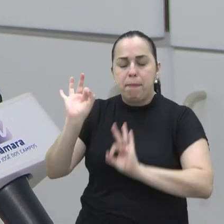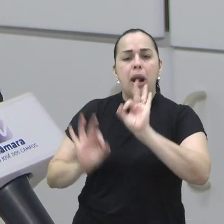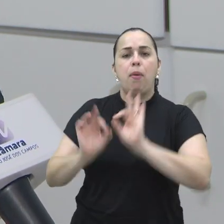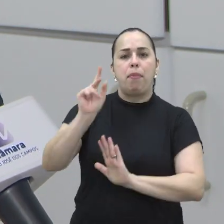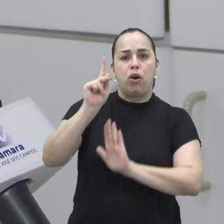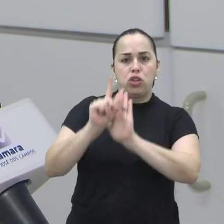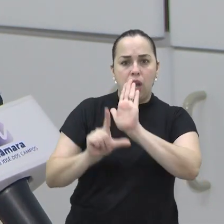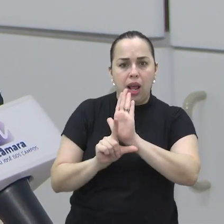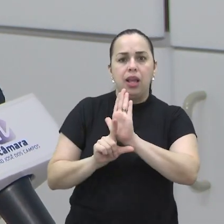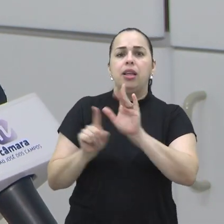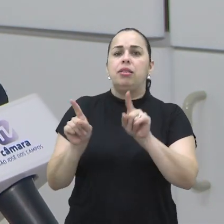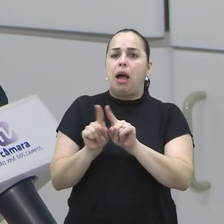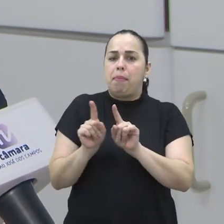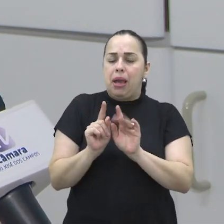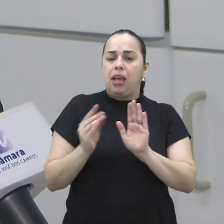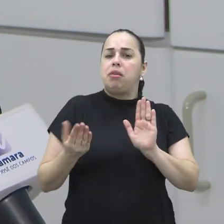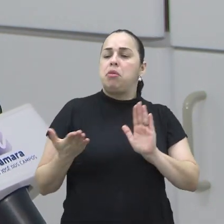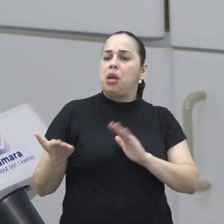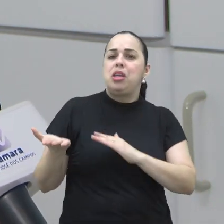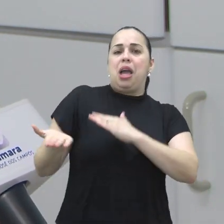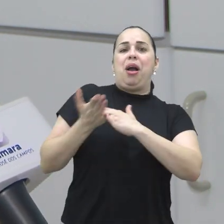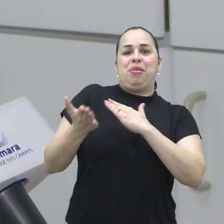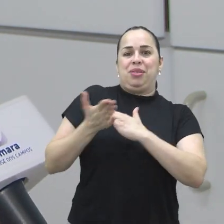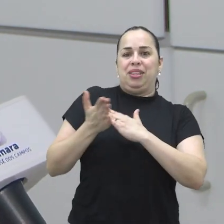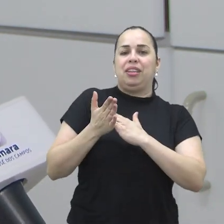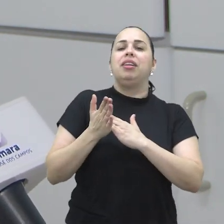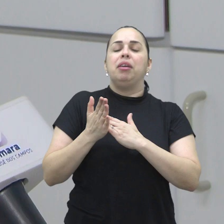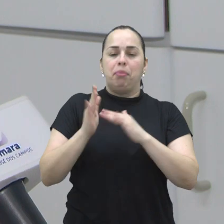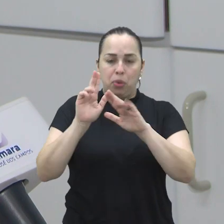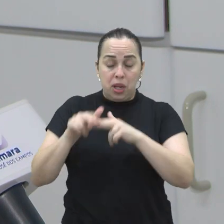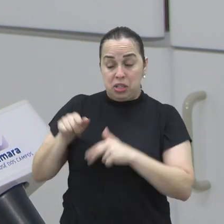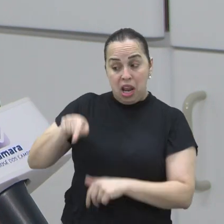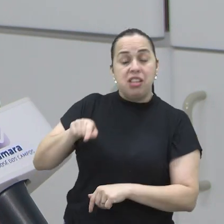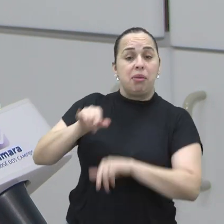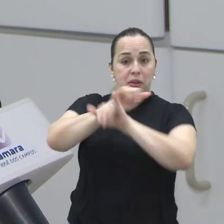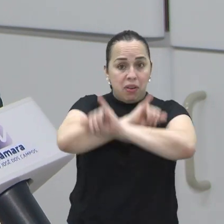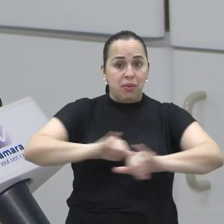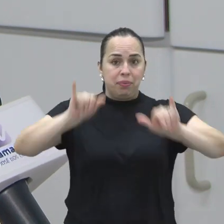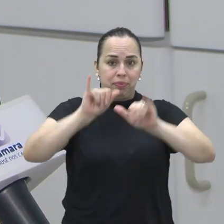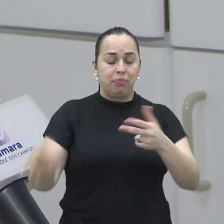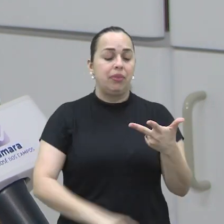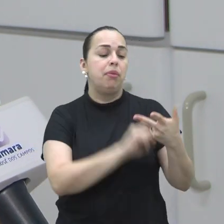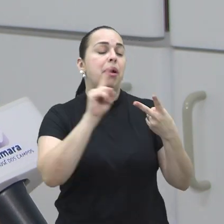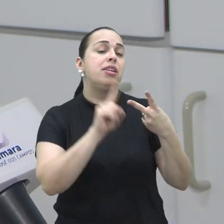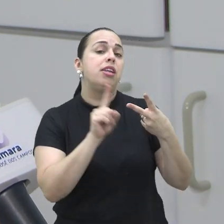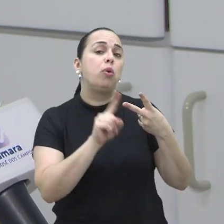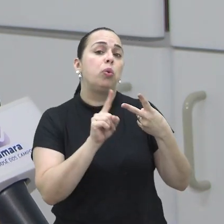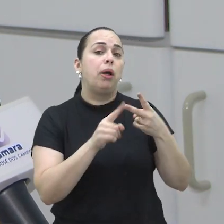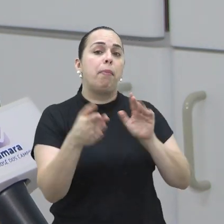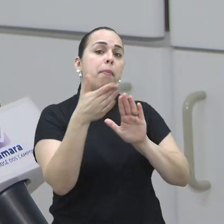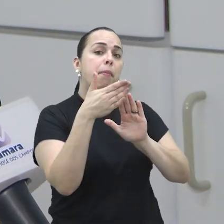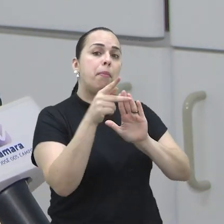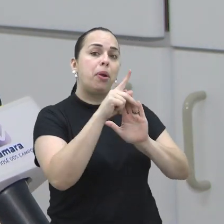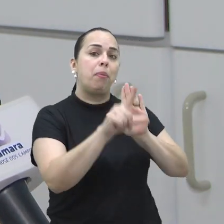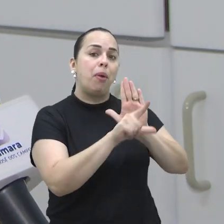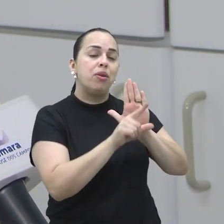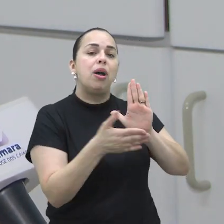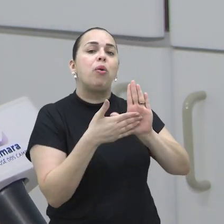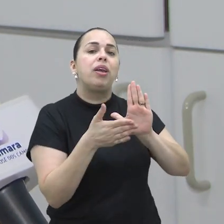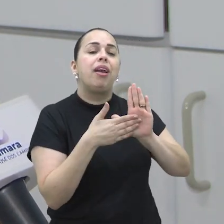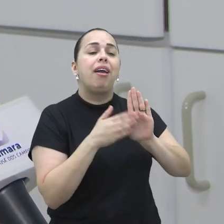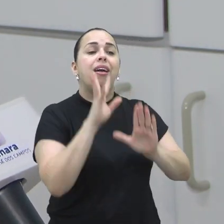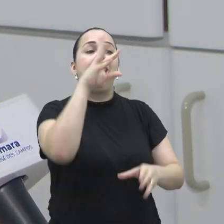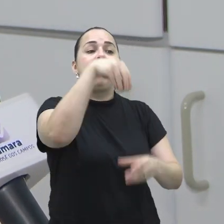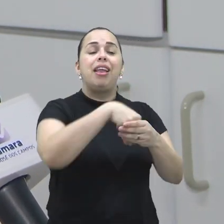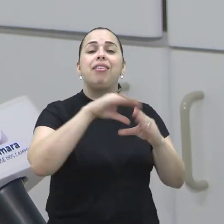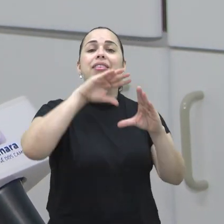projeto, a mobilizar, inclusive, a favor do projeto, vão estar divulgando. E uma segunda proposta é que as